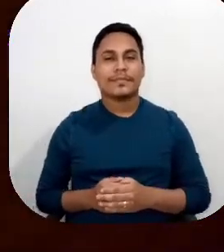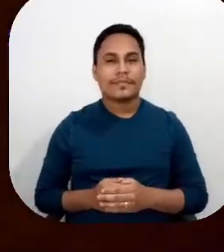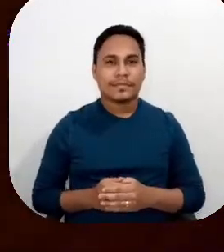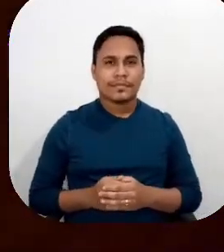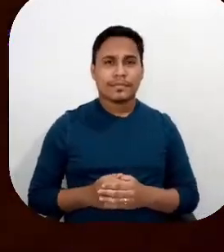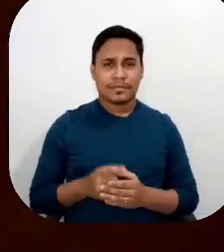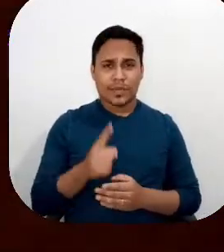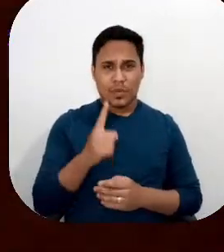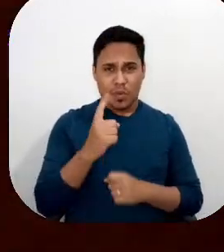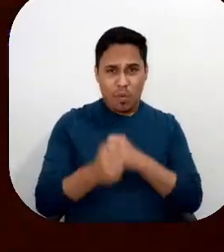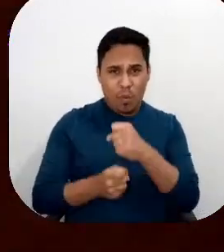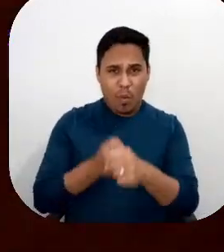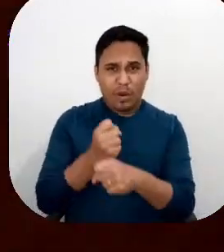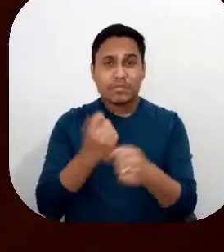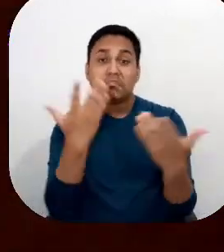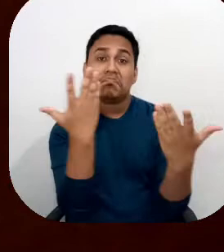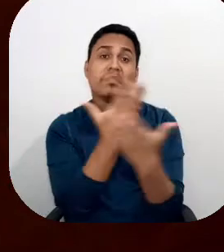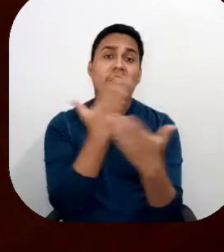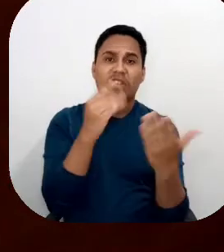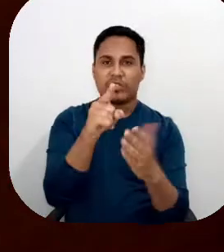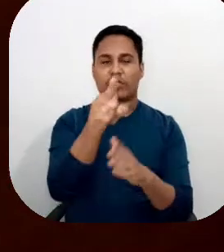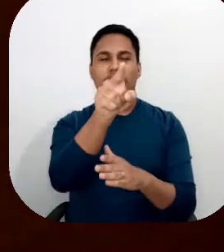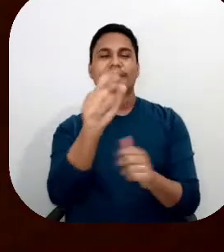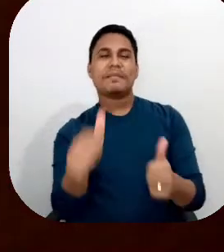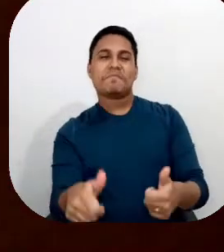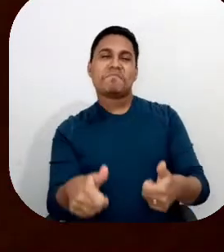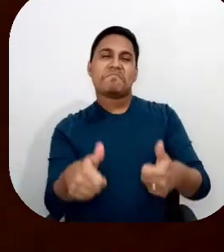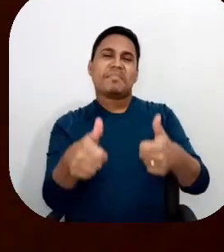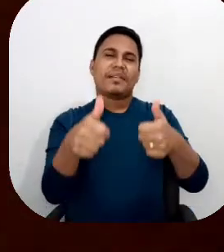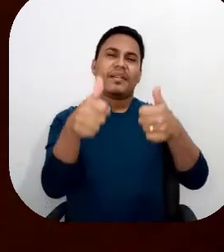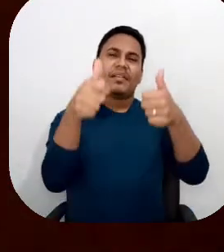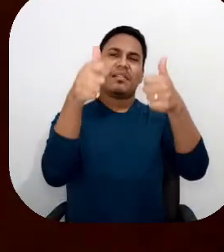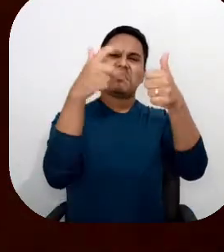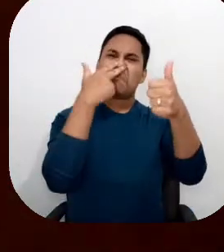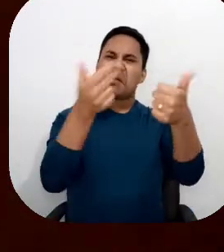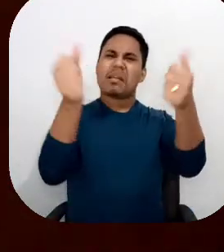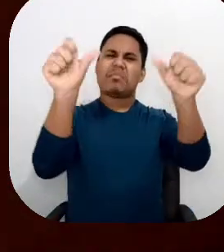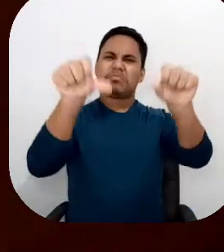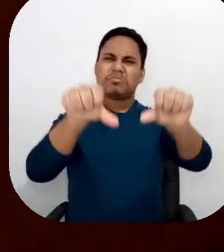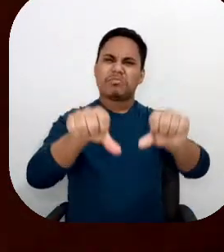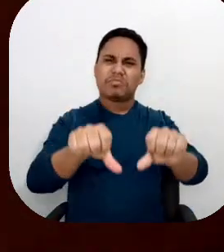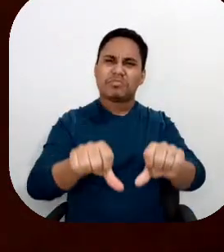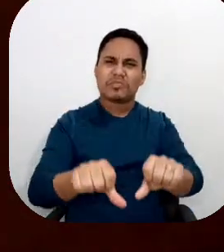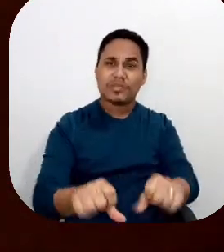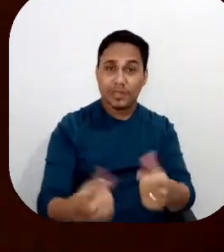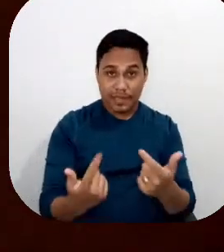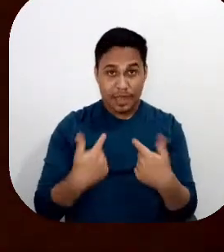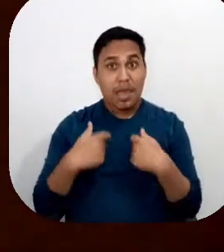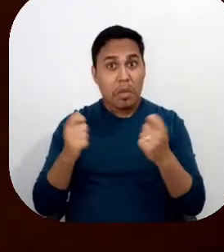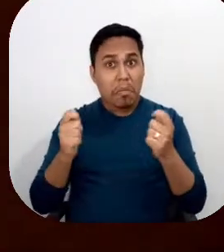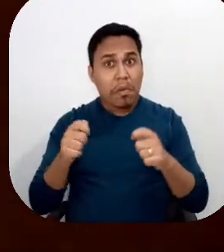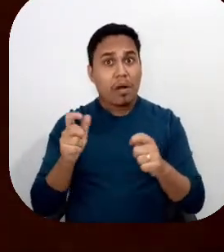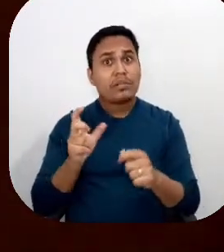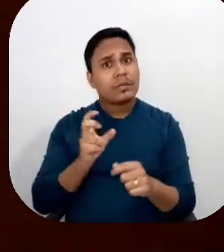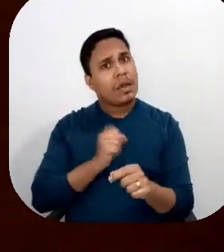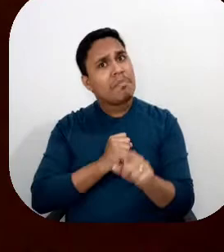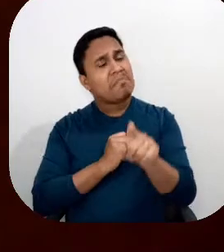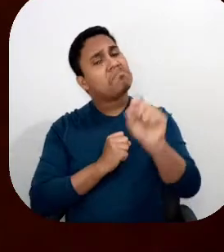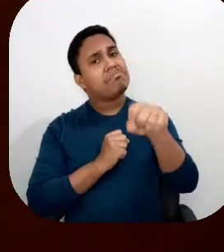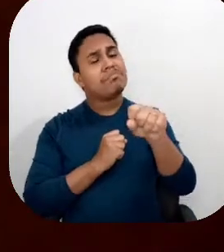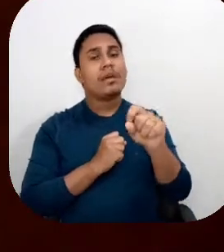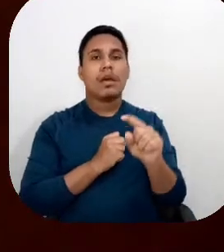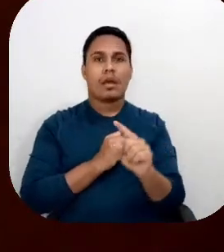Eu não vejo você florescer, eu só vejo tu andar pra trás. Eu posso te